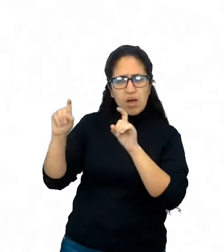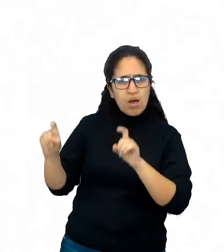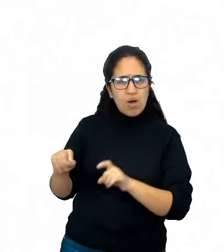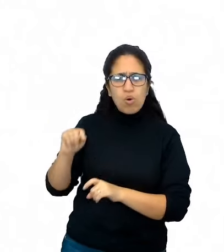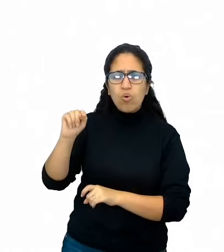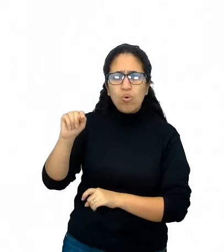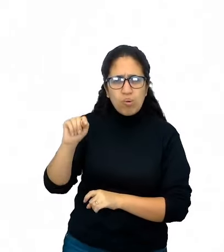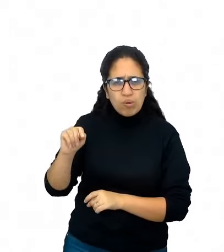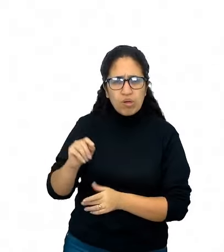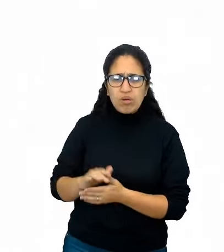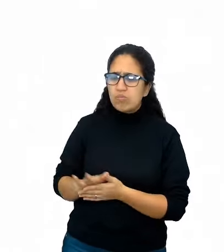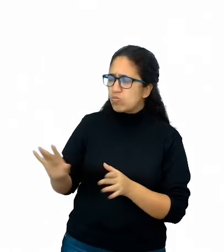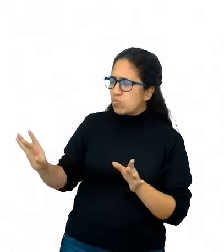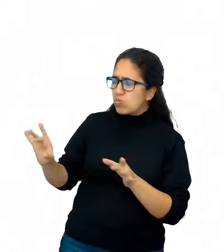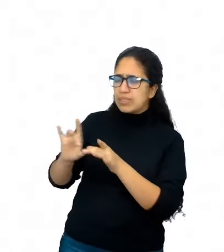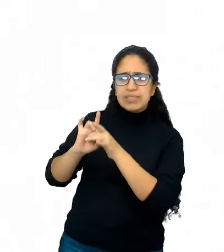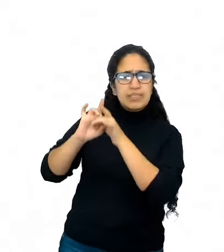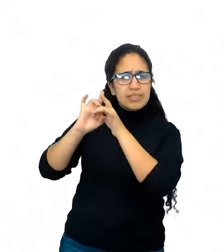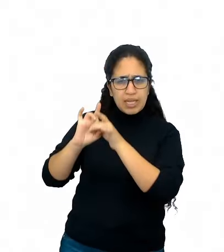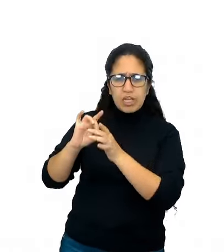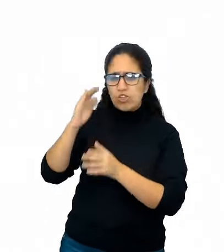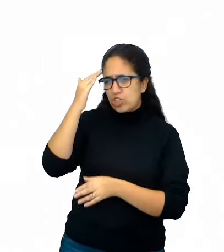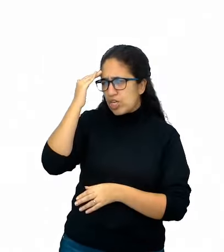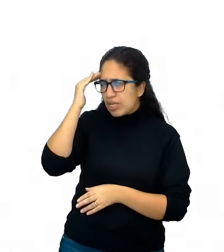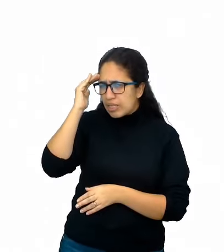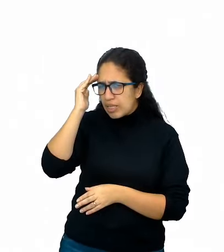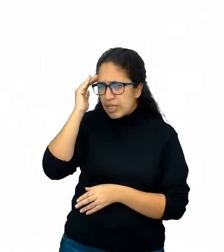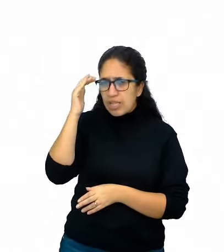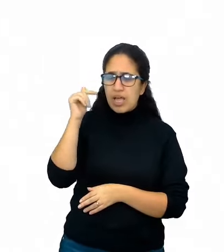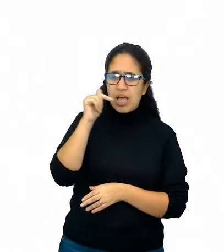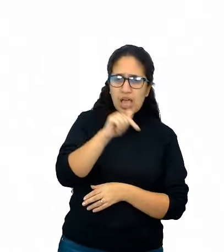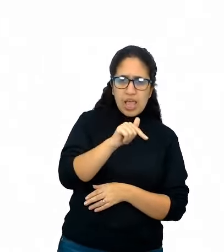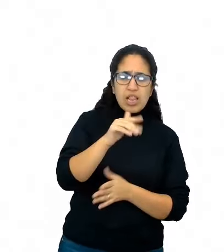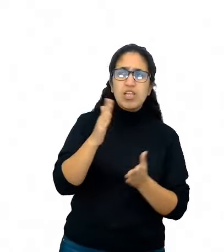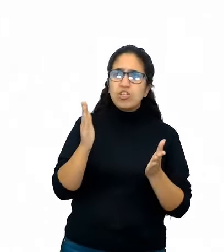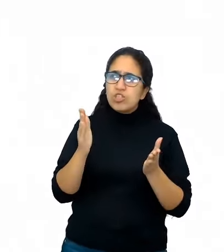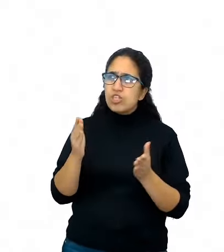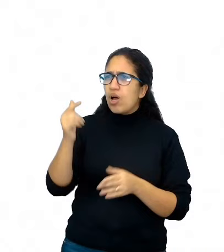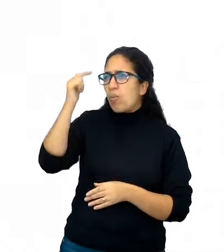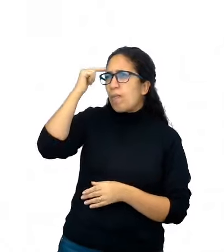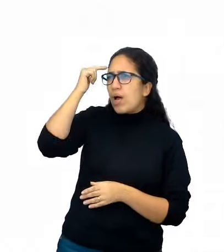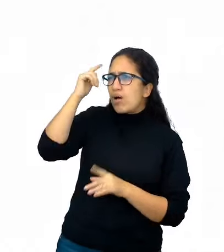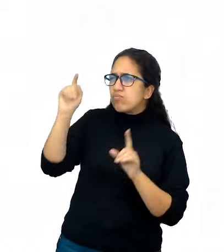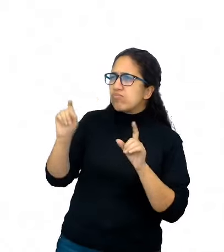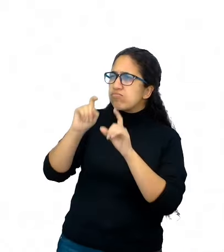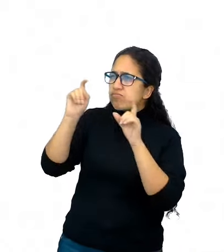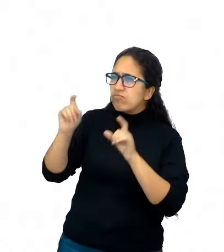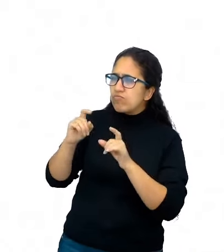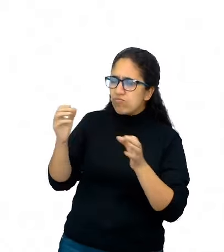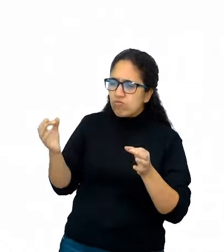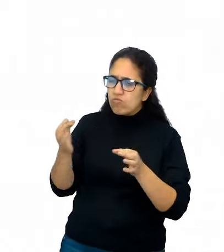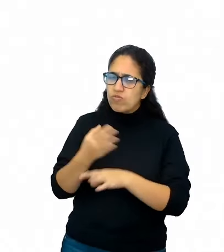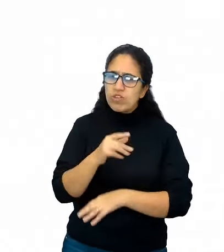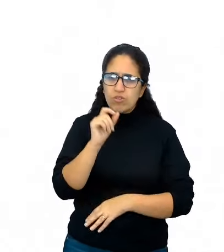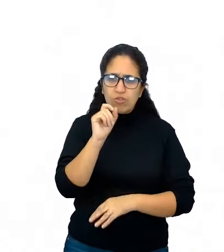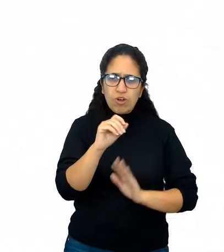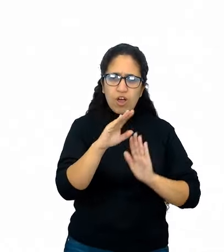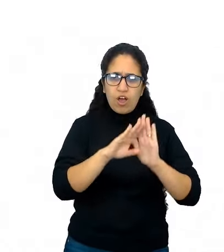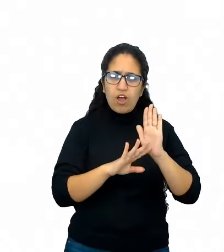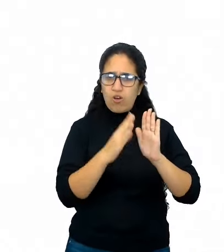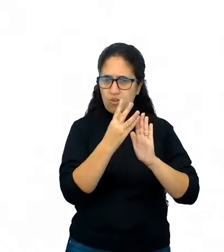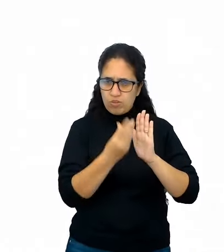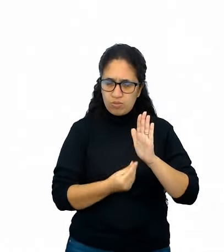de destaque, pois podemos entendê-lo como um produto final do pensamento computacional. De forma que,